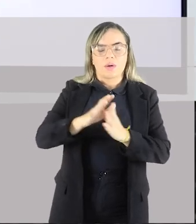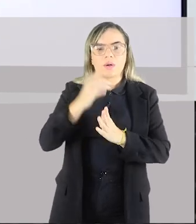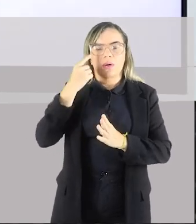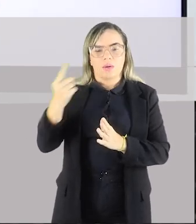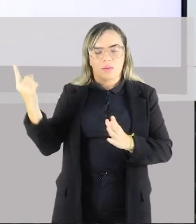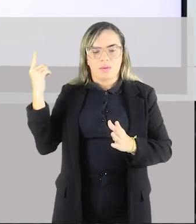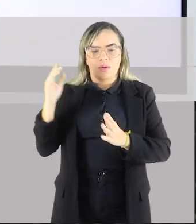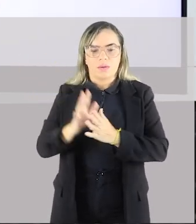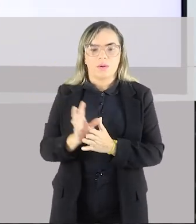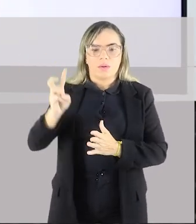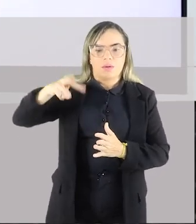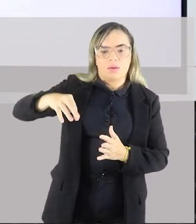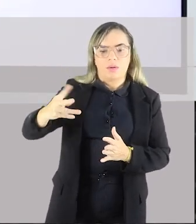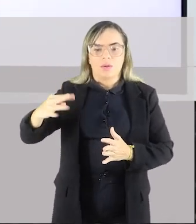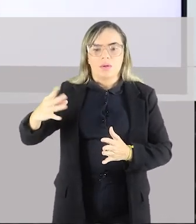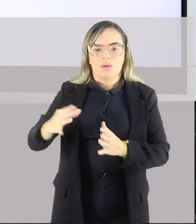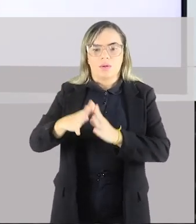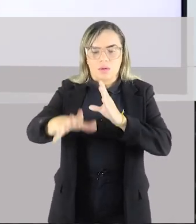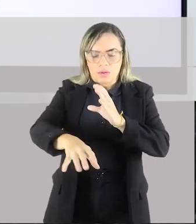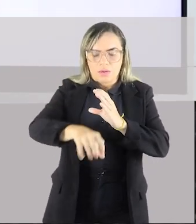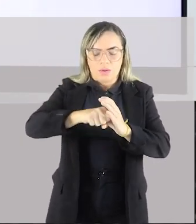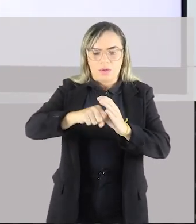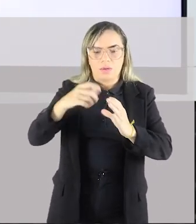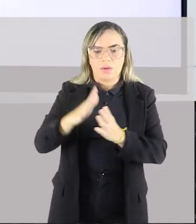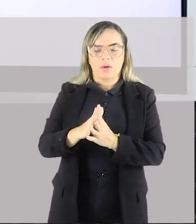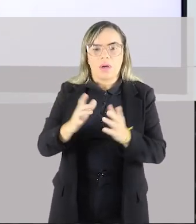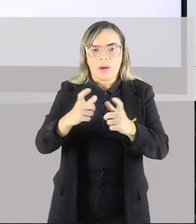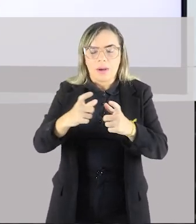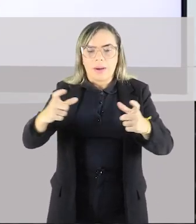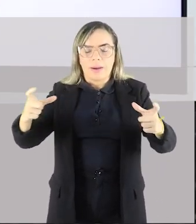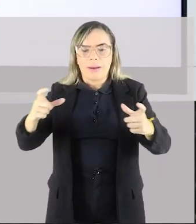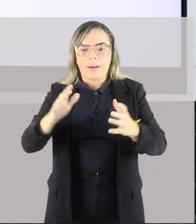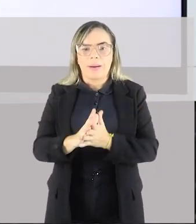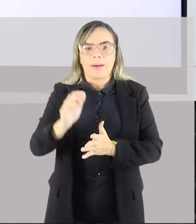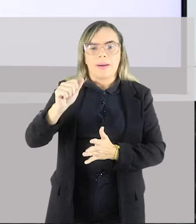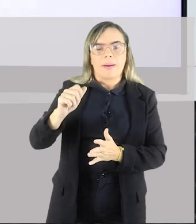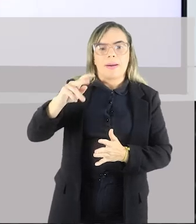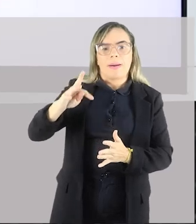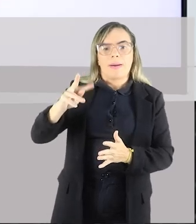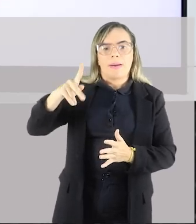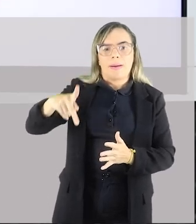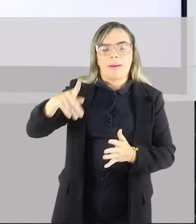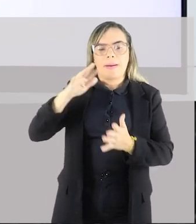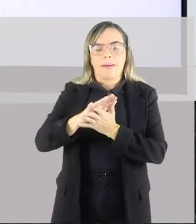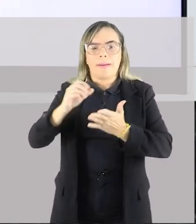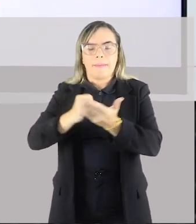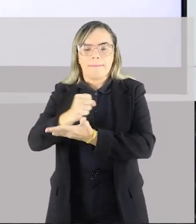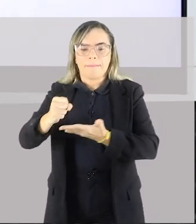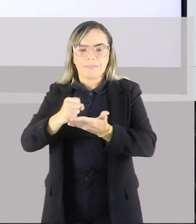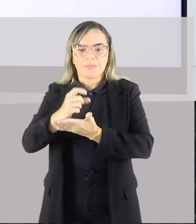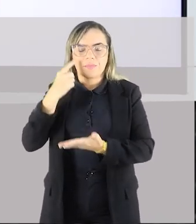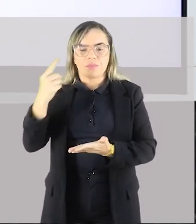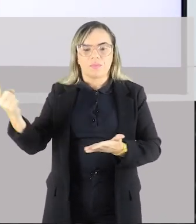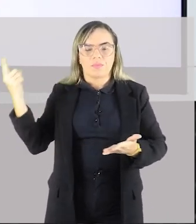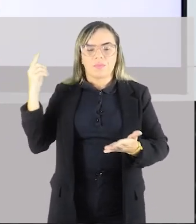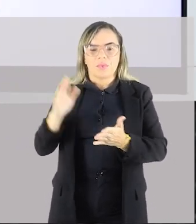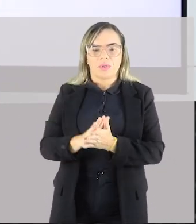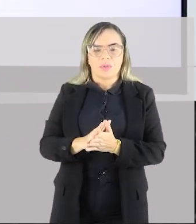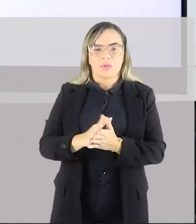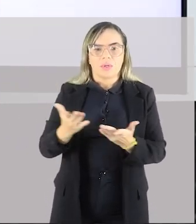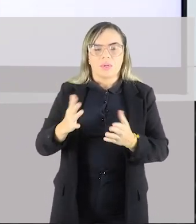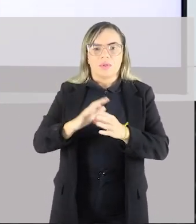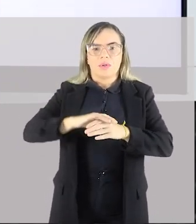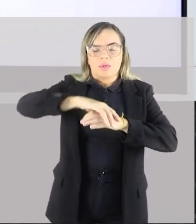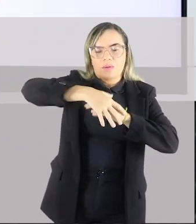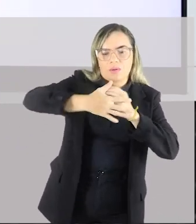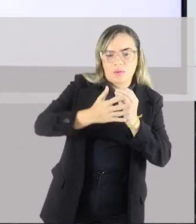tá? A gente vai ter a maior formação de ATP. Basicamente, gente, é numa membrana